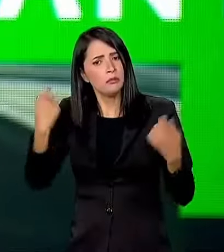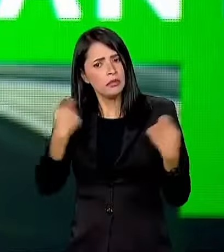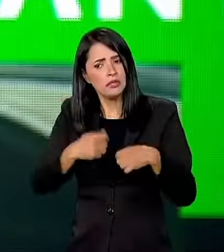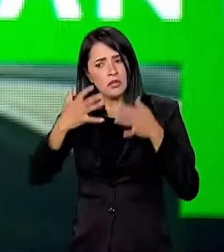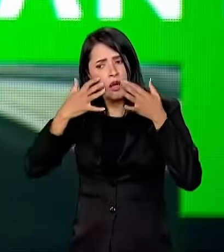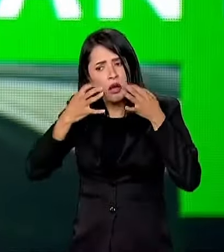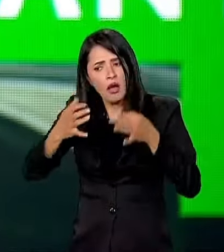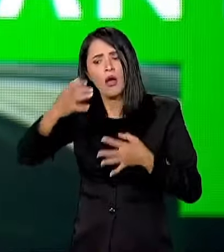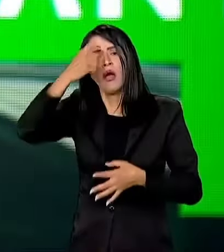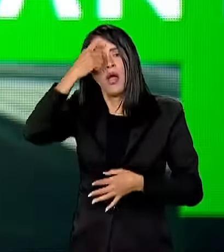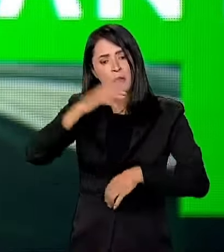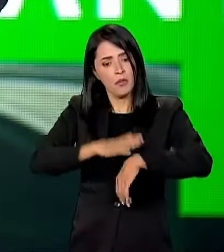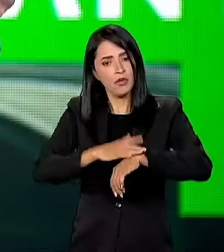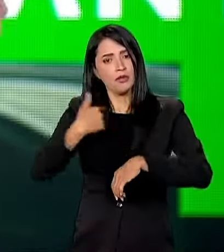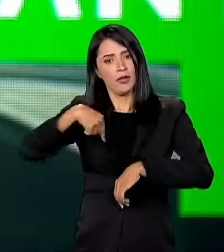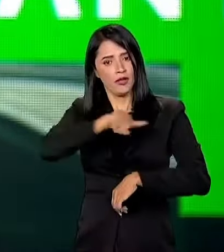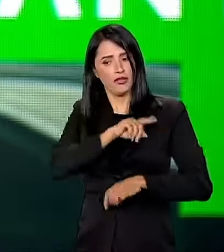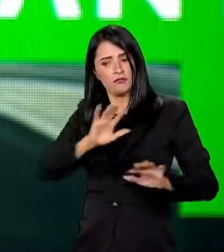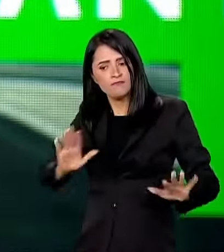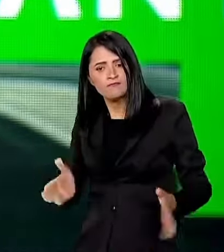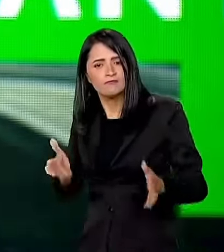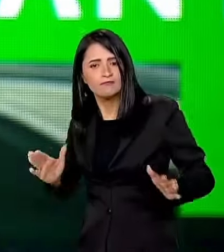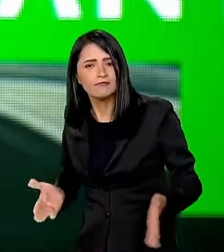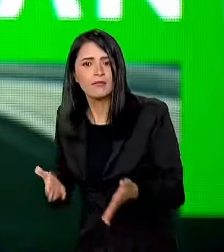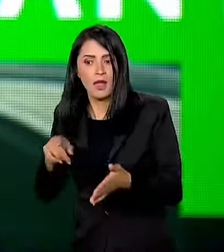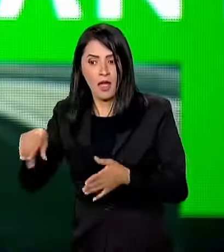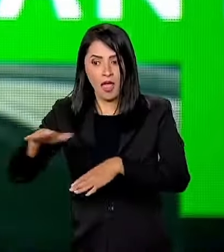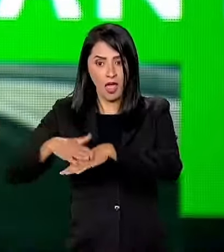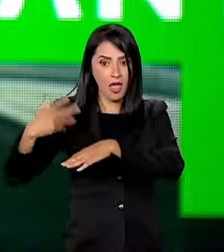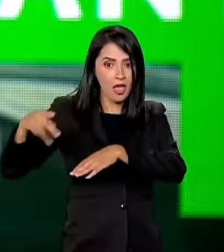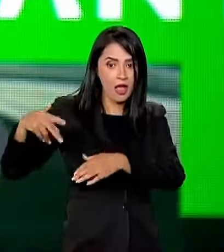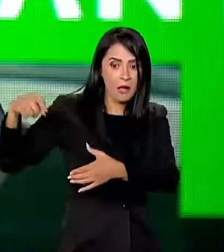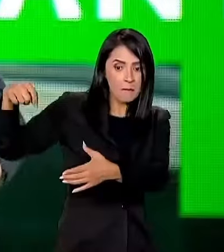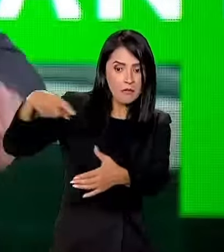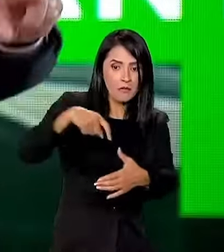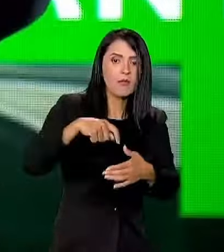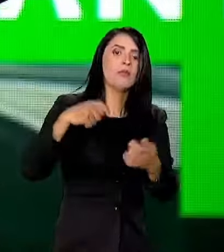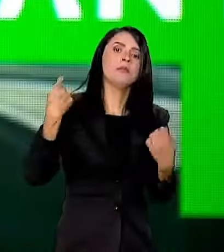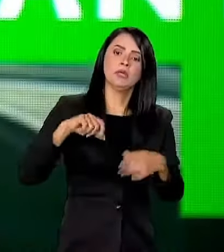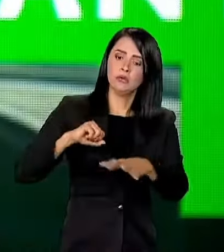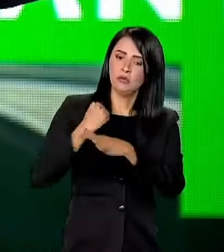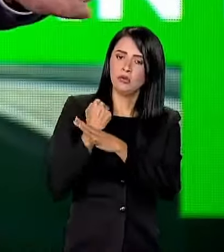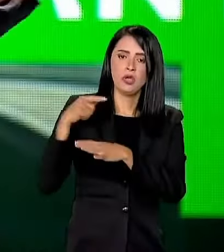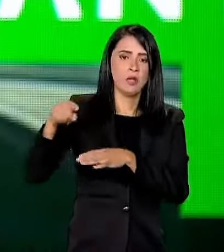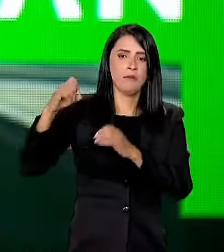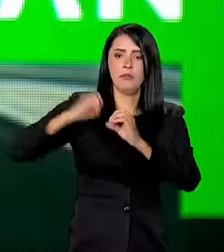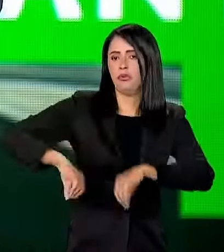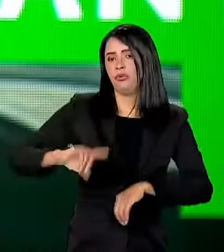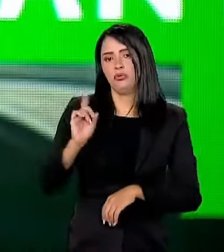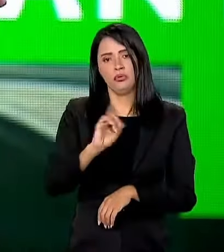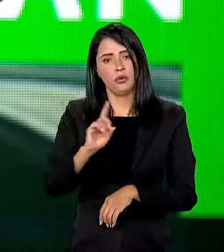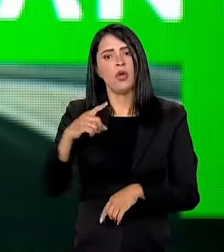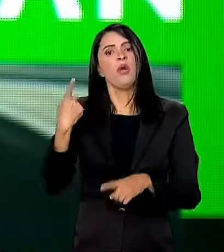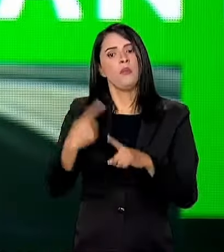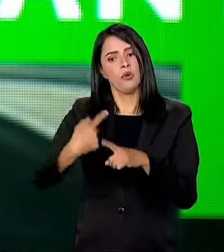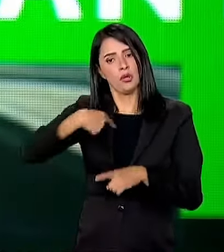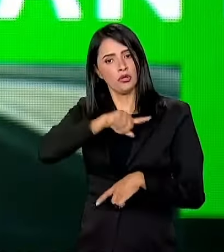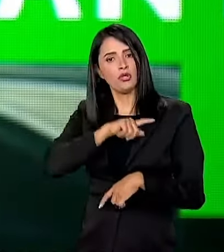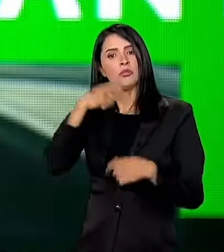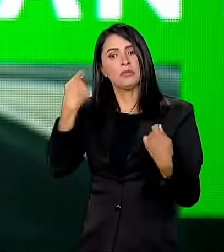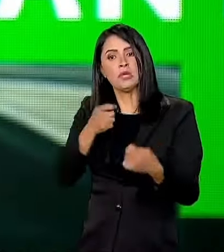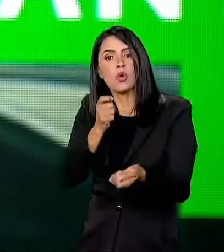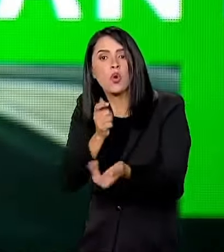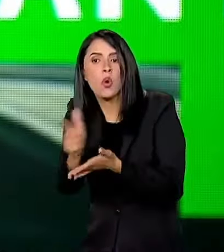que na hora que a gente incentivar as pessoas a plantar, a gente vai ter que garantir que eles não vão ter prejuízo, porque a gente vai ter que comprar o que ele